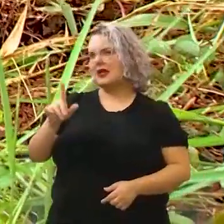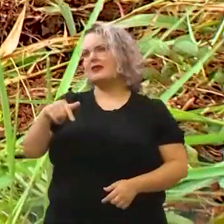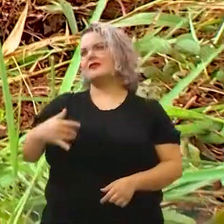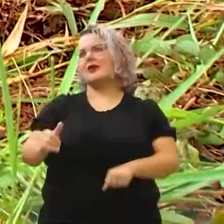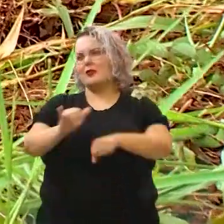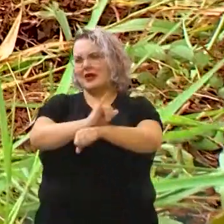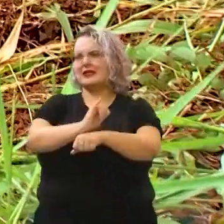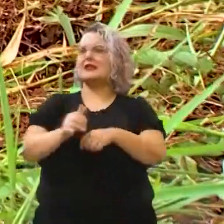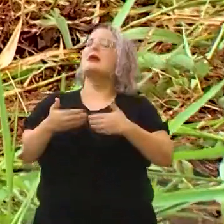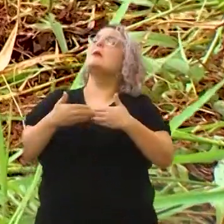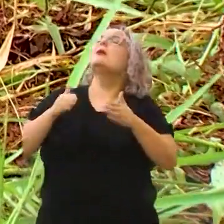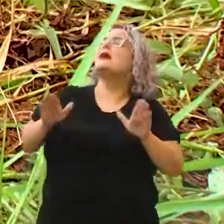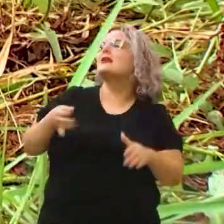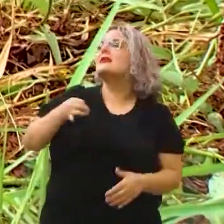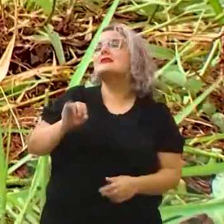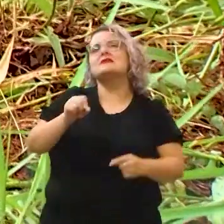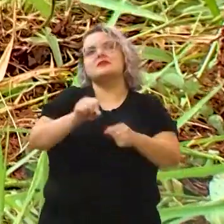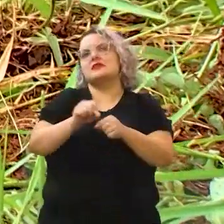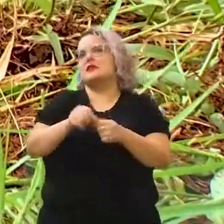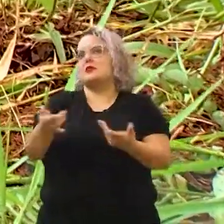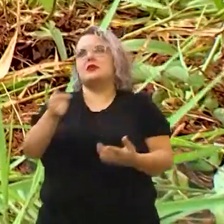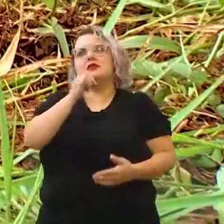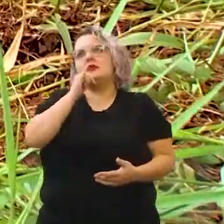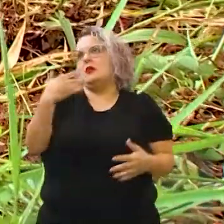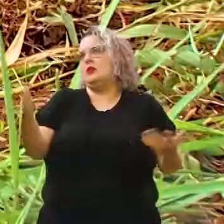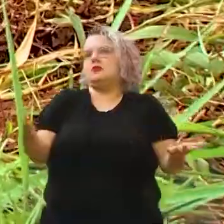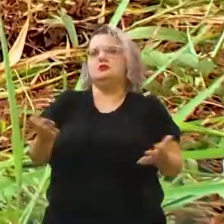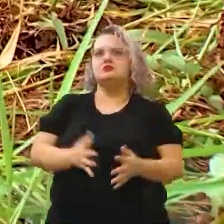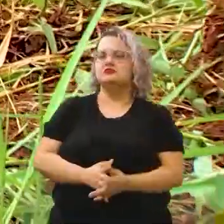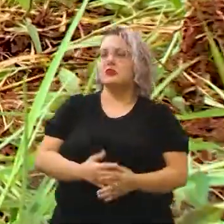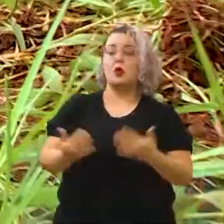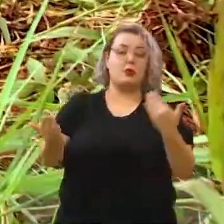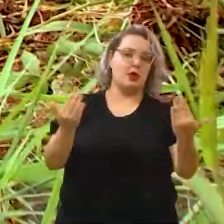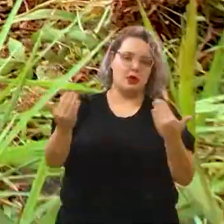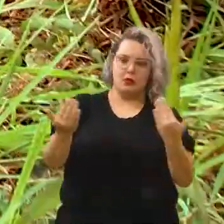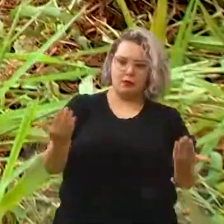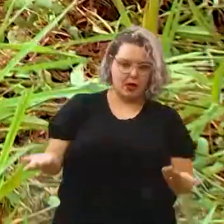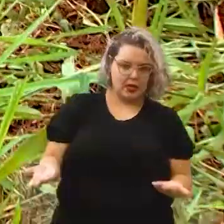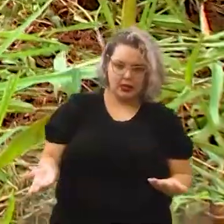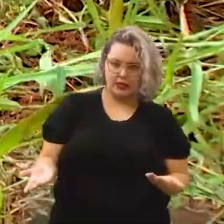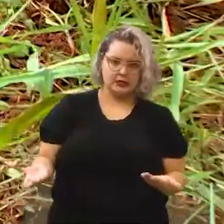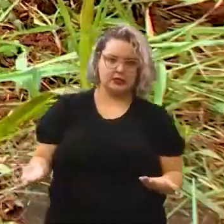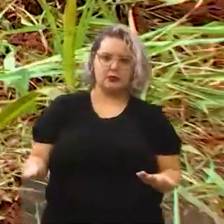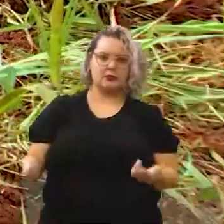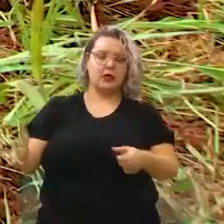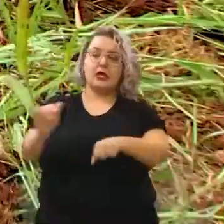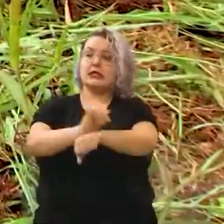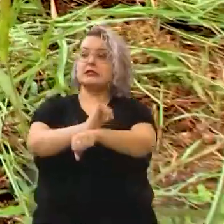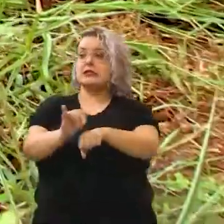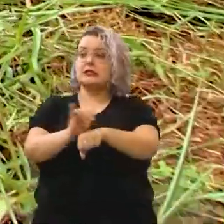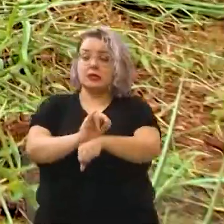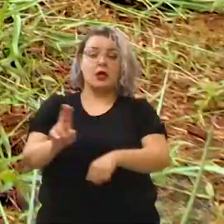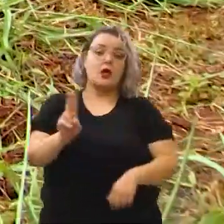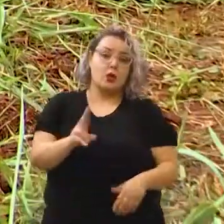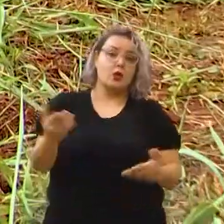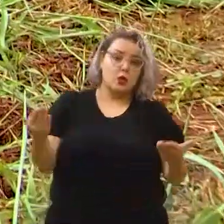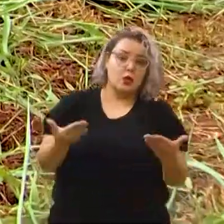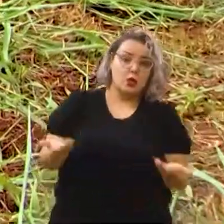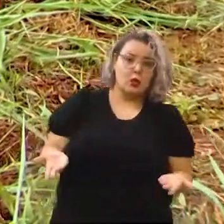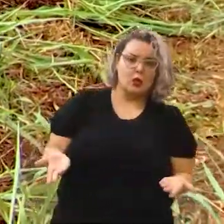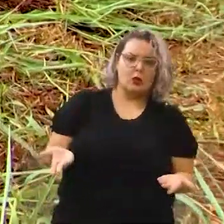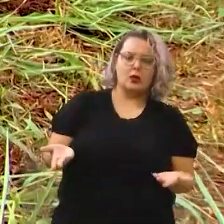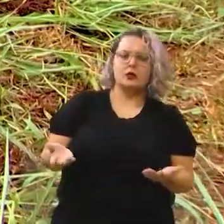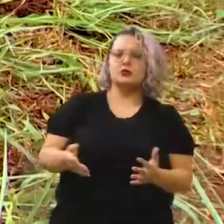uma ferramenta bastante aberta. Se a gente fosse fazer uma comparação com essas ferramentas que se usa hoje em